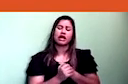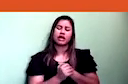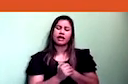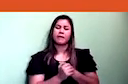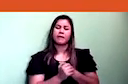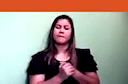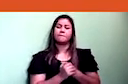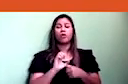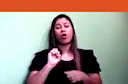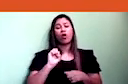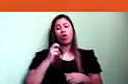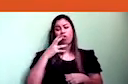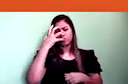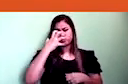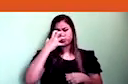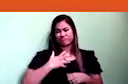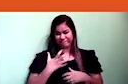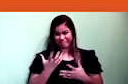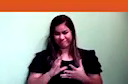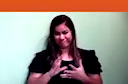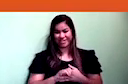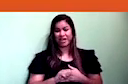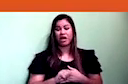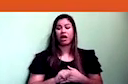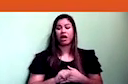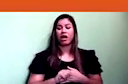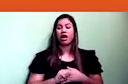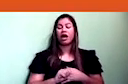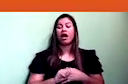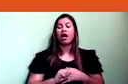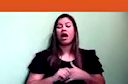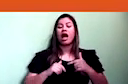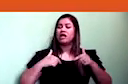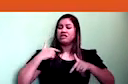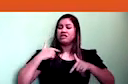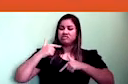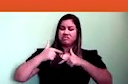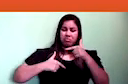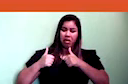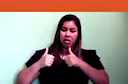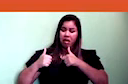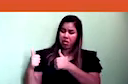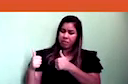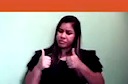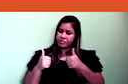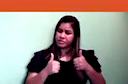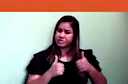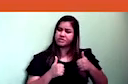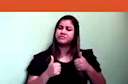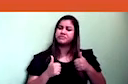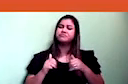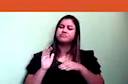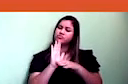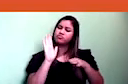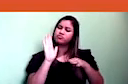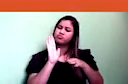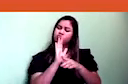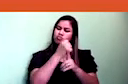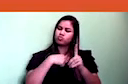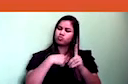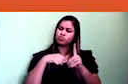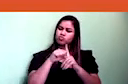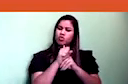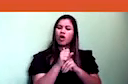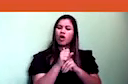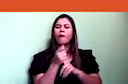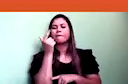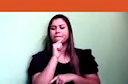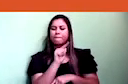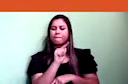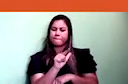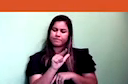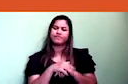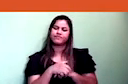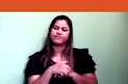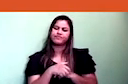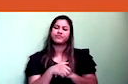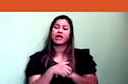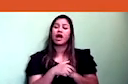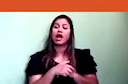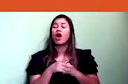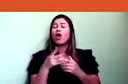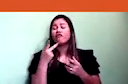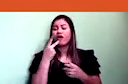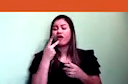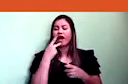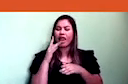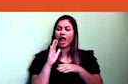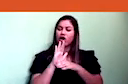sérias. E trabalha produtivamente e é capaz de contribuir com a sociedade. Então, a atuação frente à sociedade é importante quando a gente fala de saúde